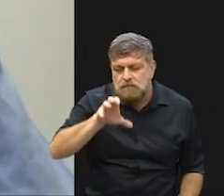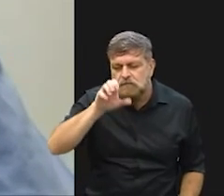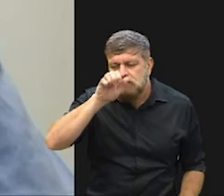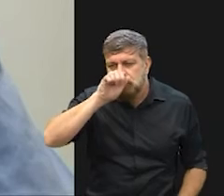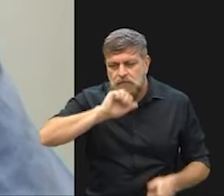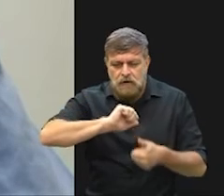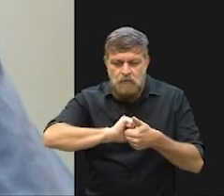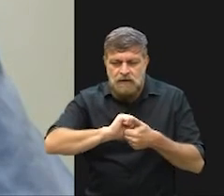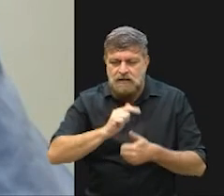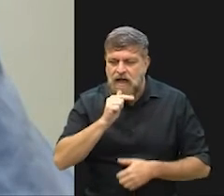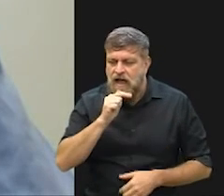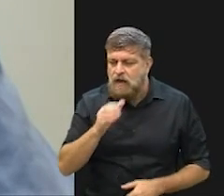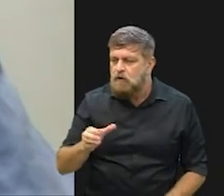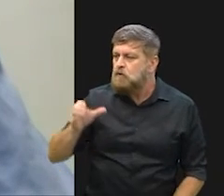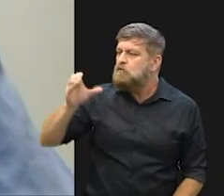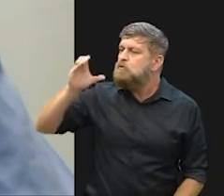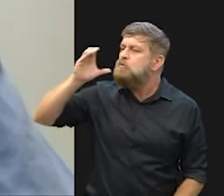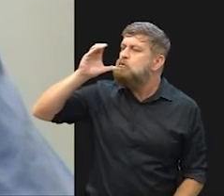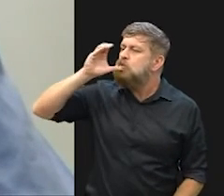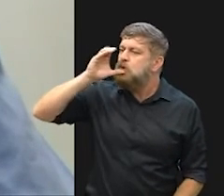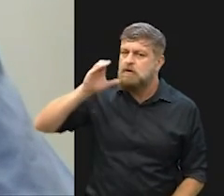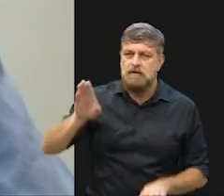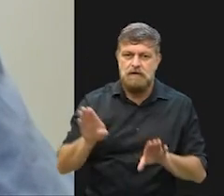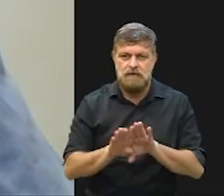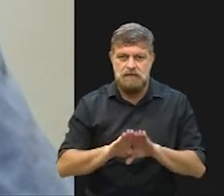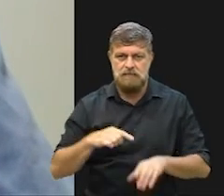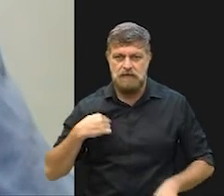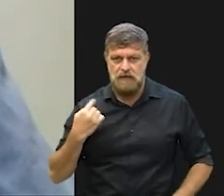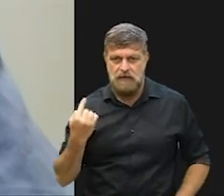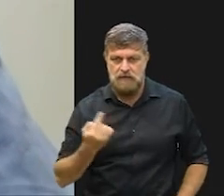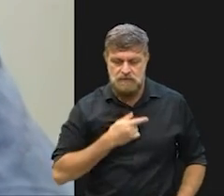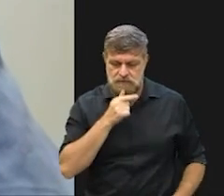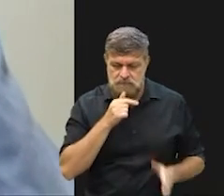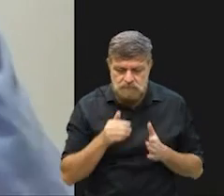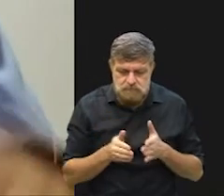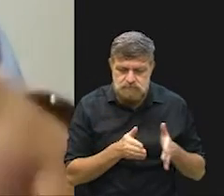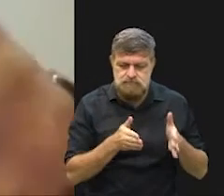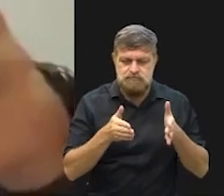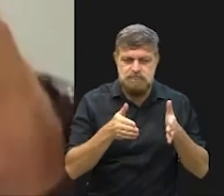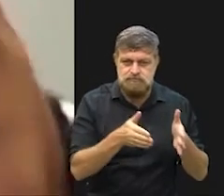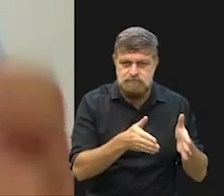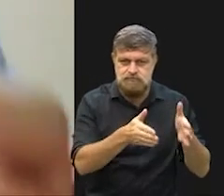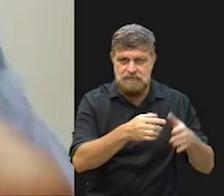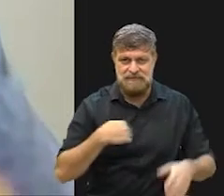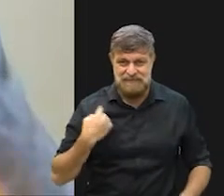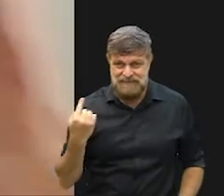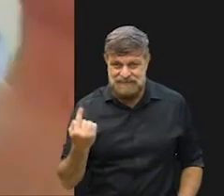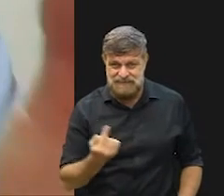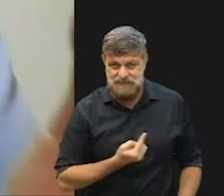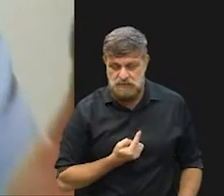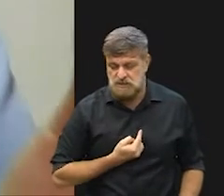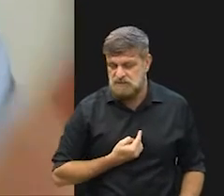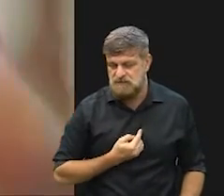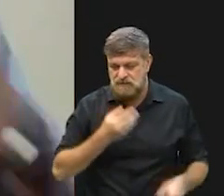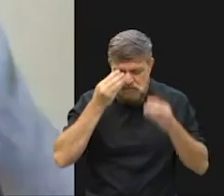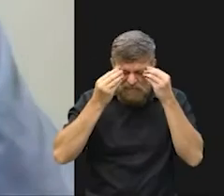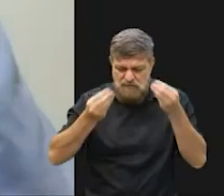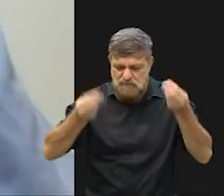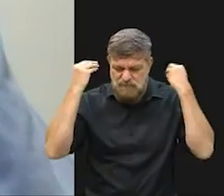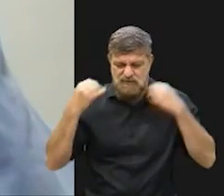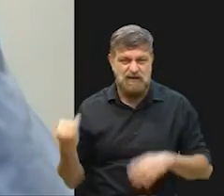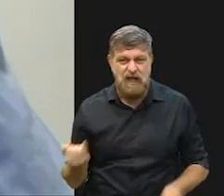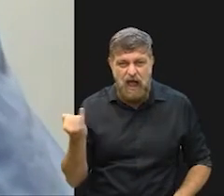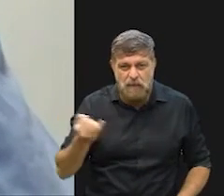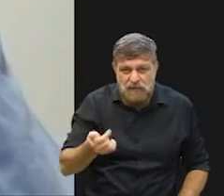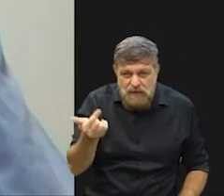respira, a água que a gente bebe, a manutenção dos nossos mananciais. Então, se a gente não quiser pensar na importância, se a gente